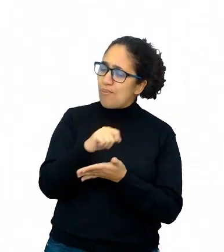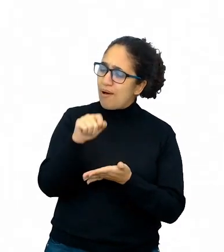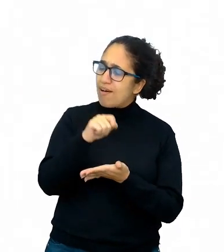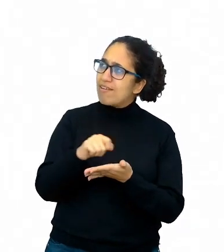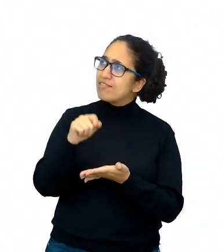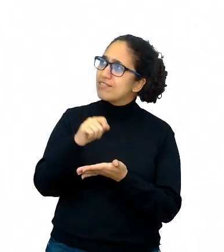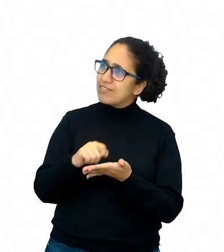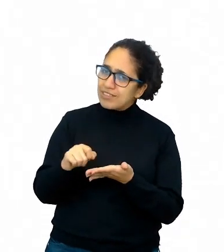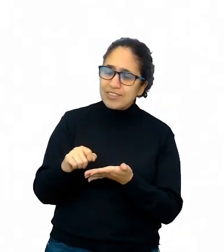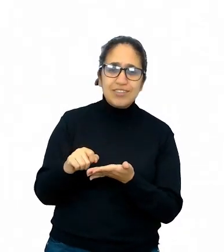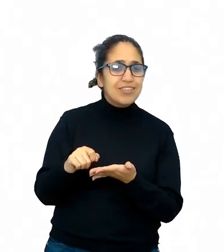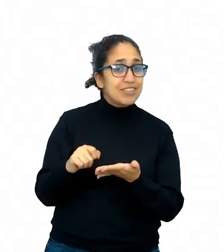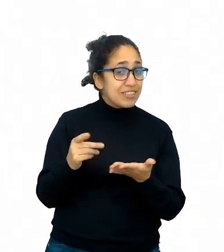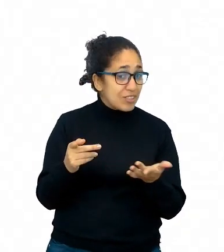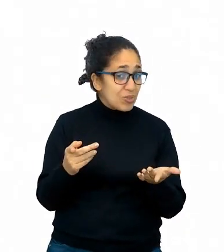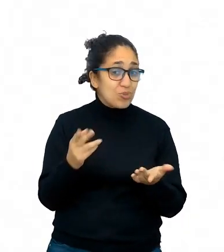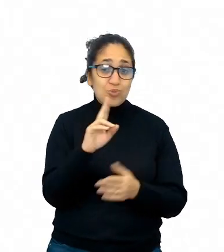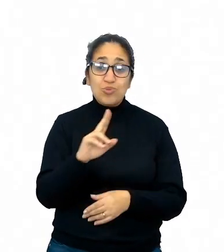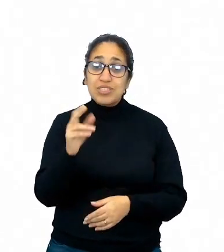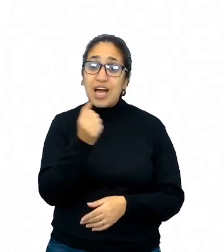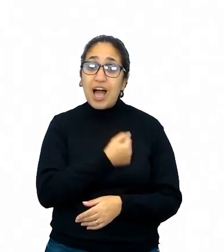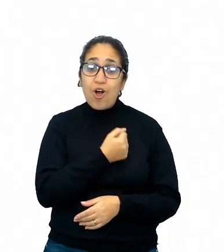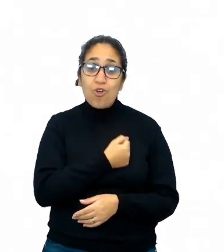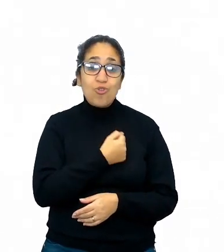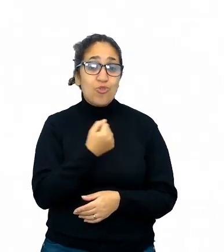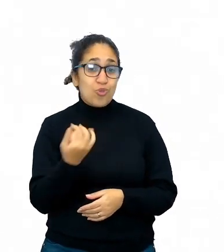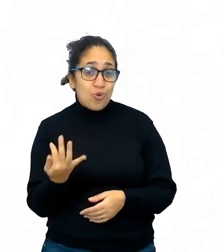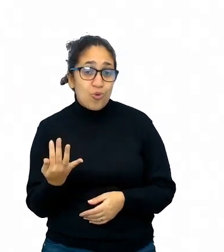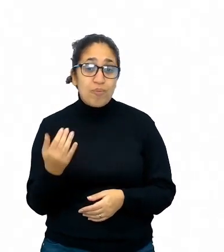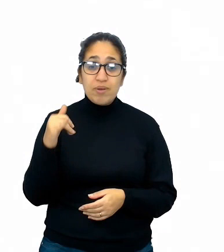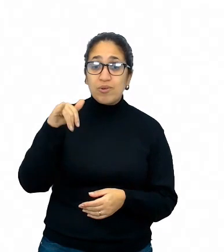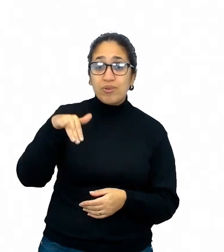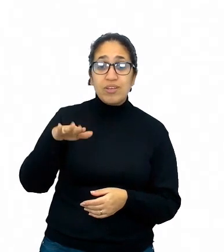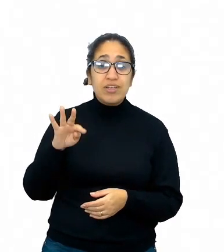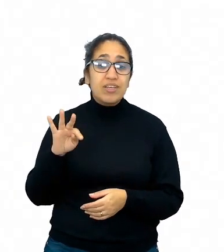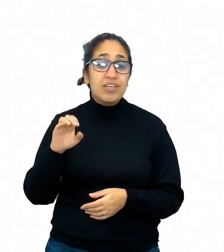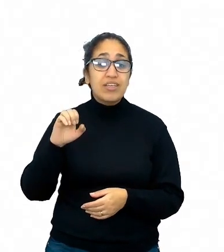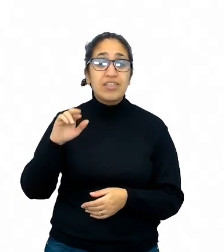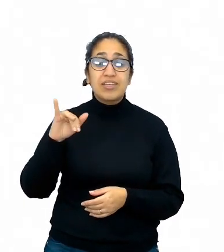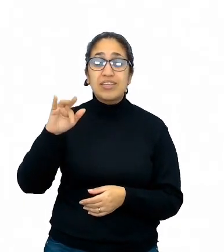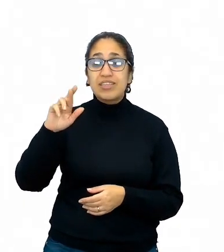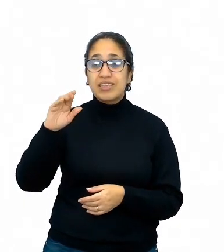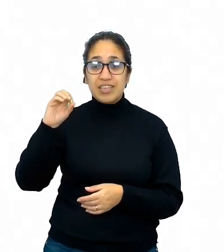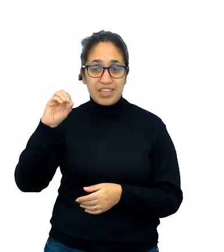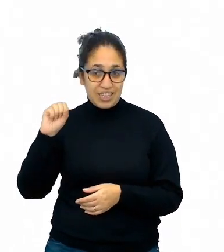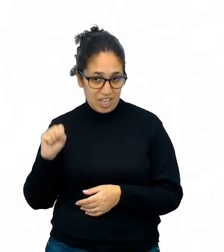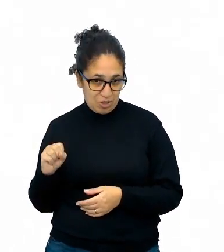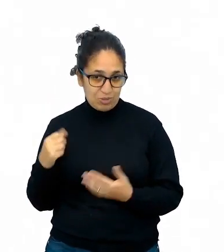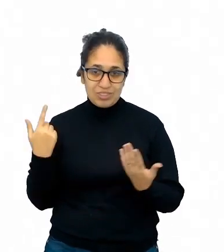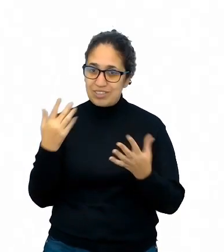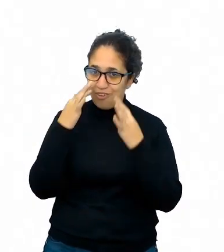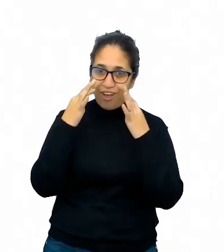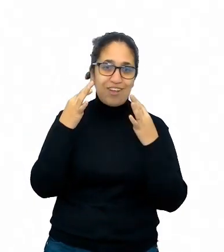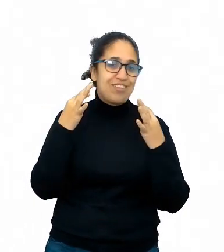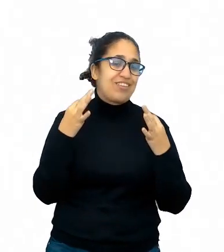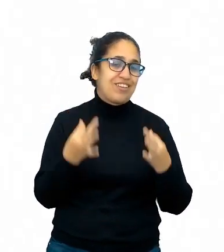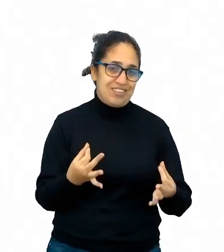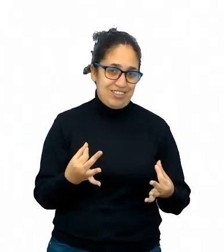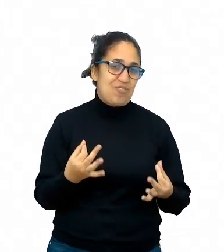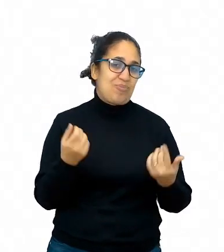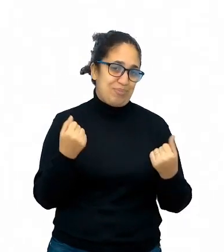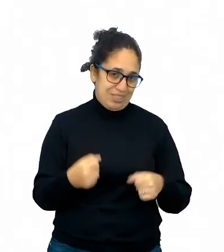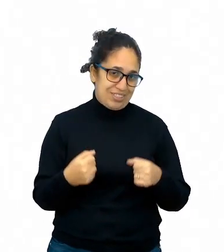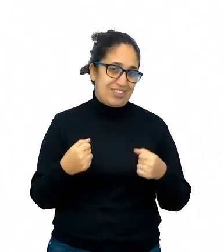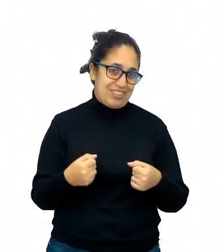e pensando aí nos números inteiros, que a gente sabe também do ponto de atenção que nós precisamos quando a gente